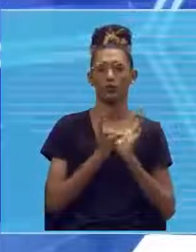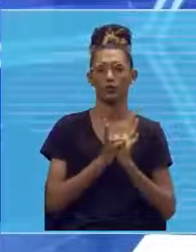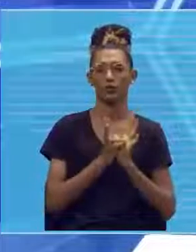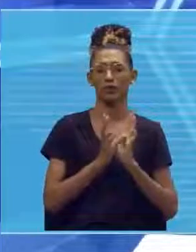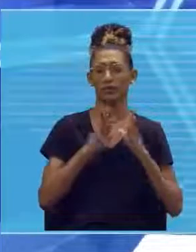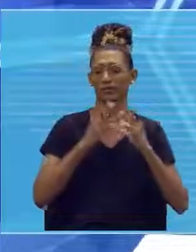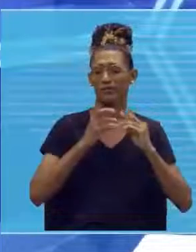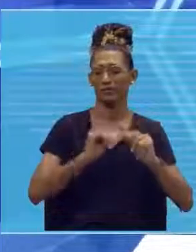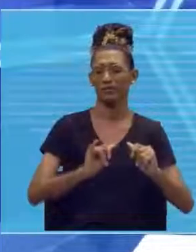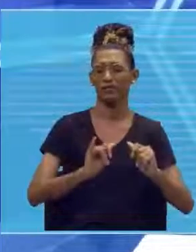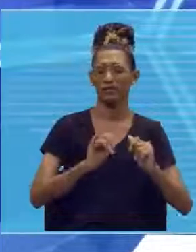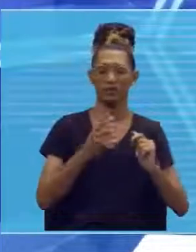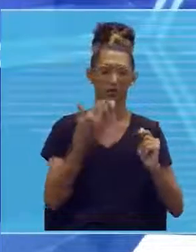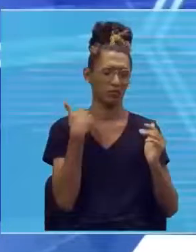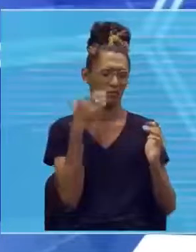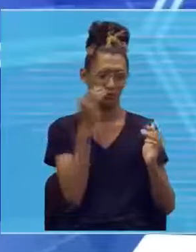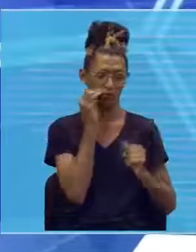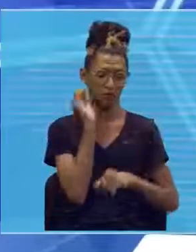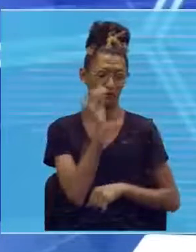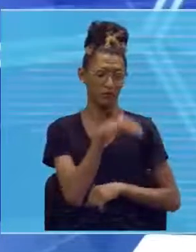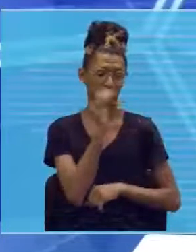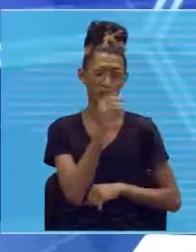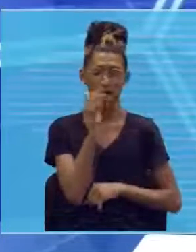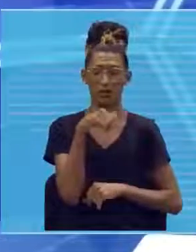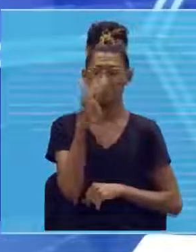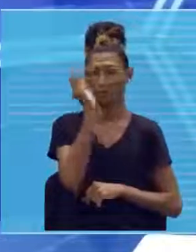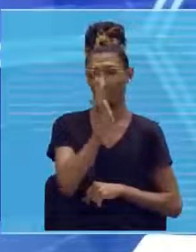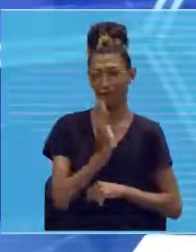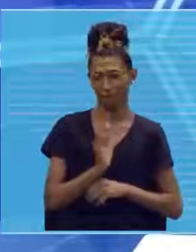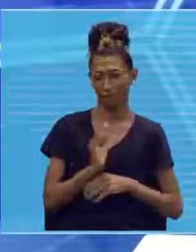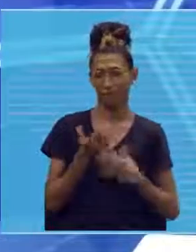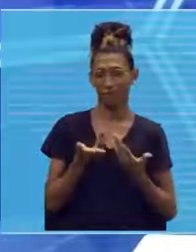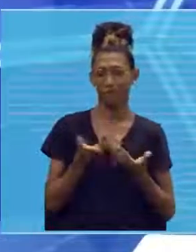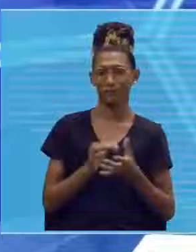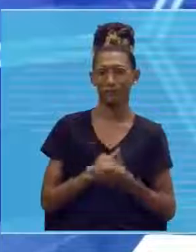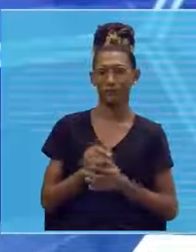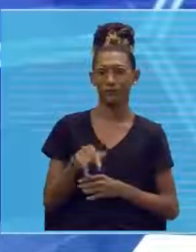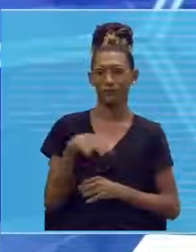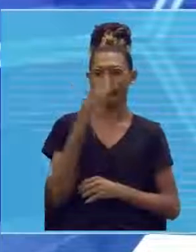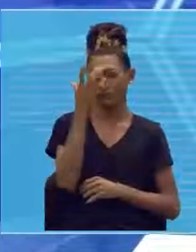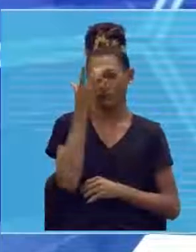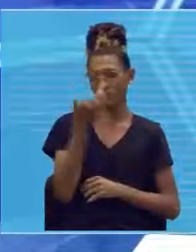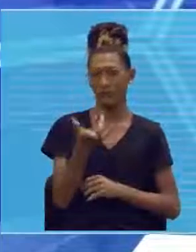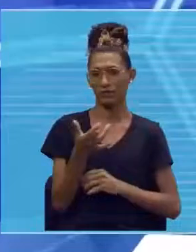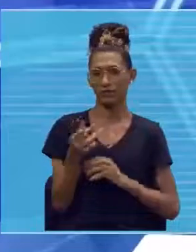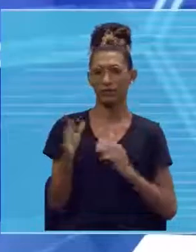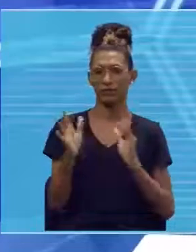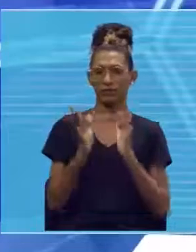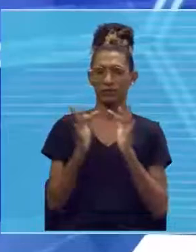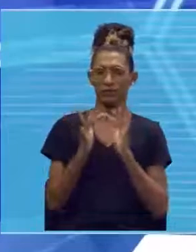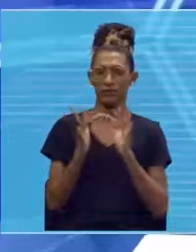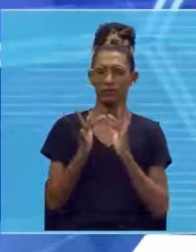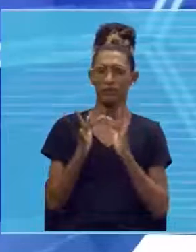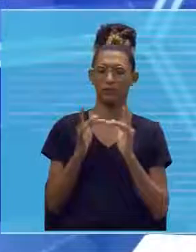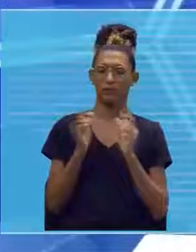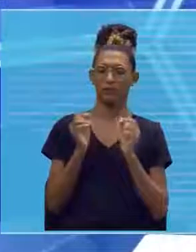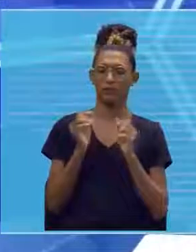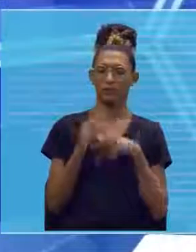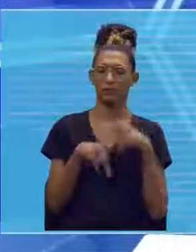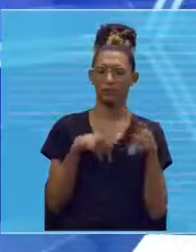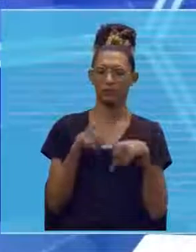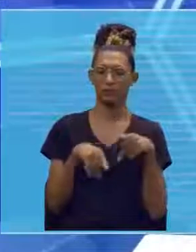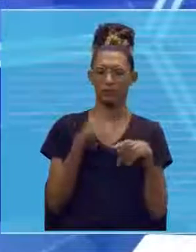considera aí um deles no nosso país é muito mais fácil hoje a gente se aproximar mais o povo negro